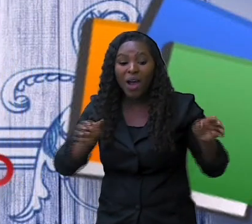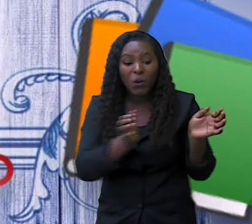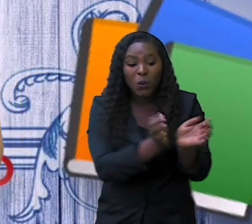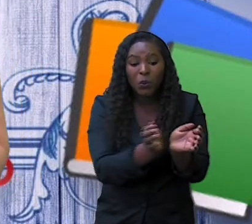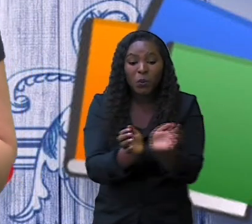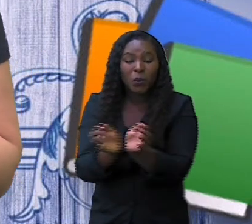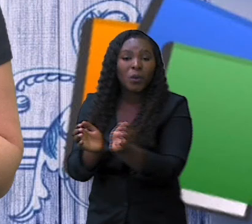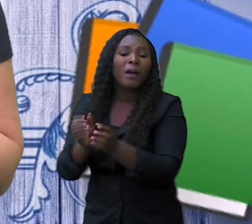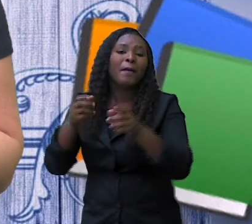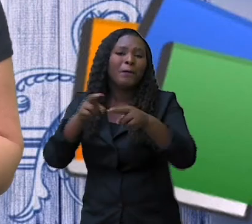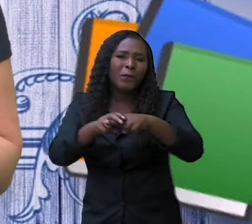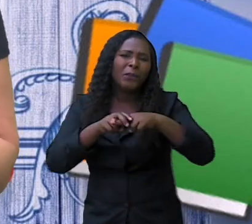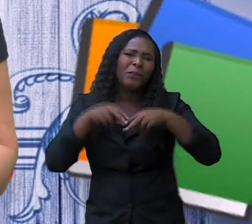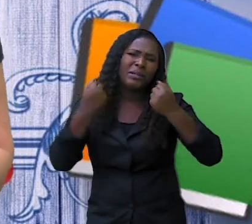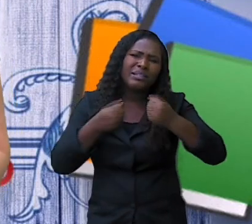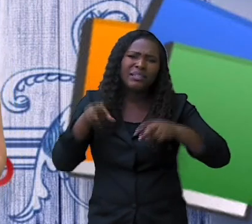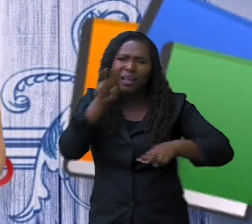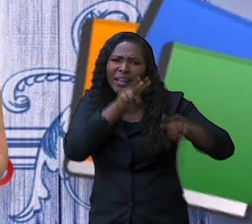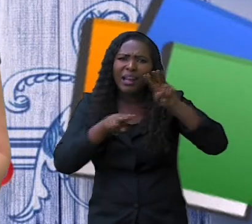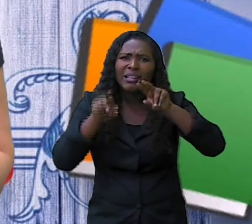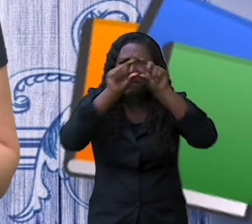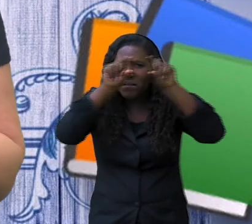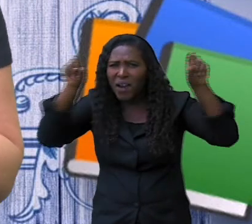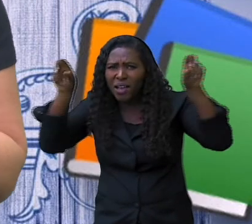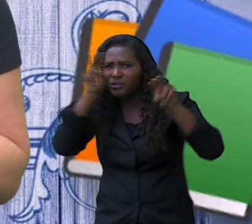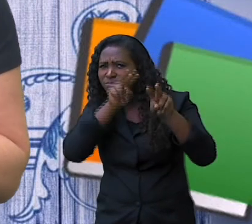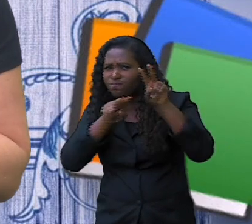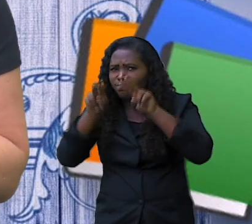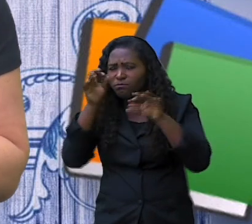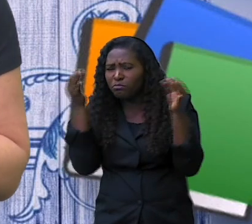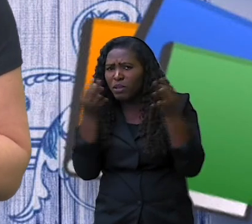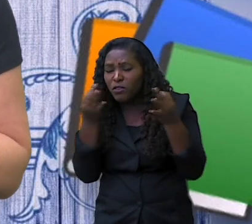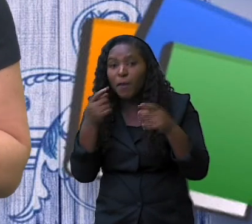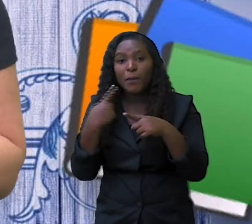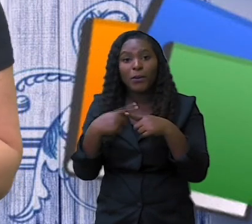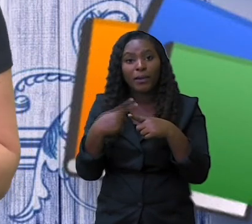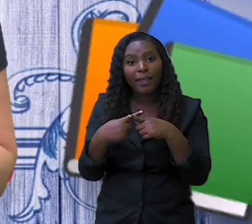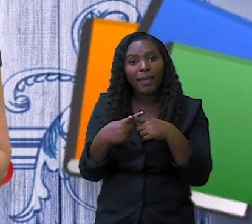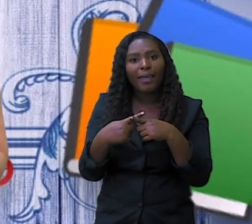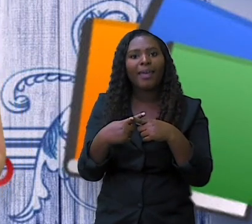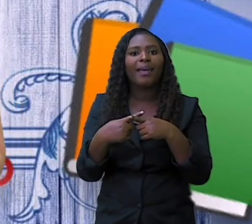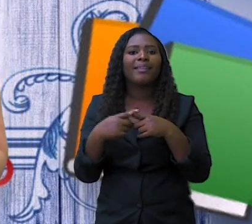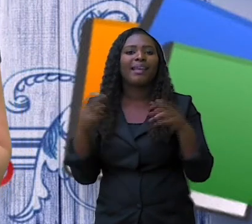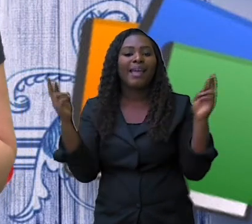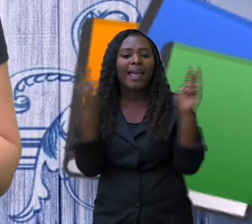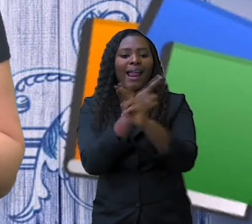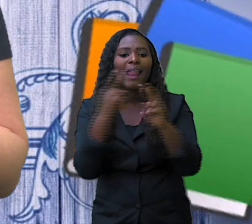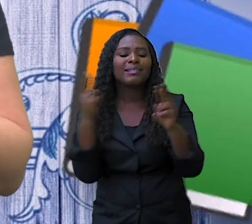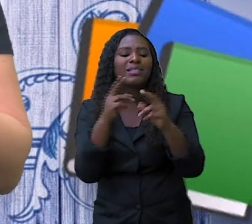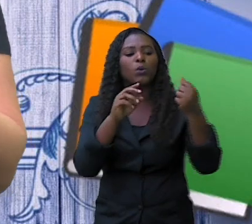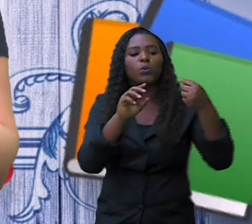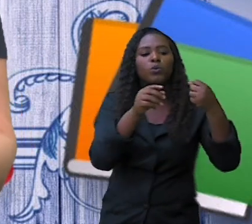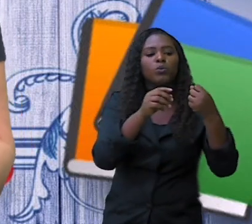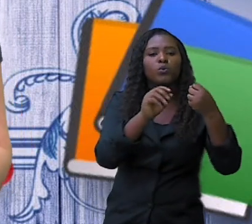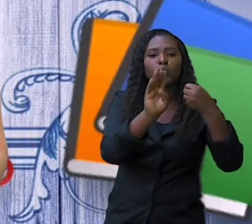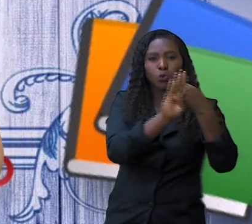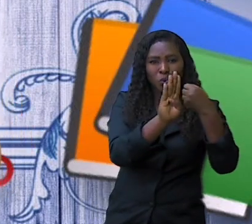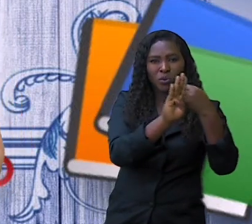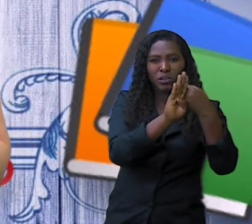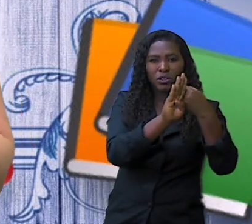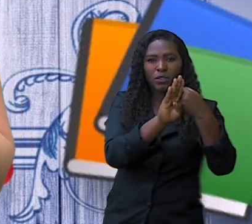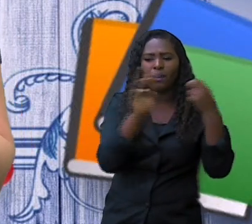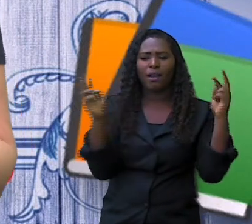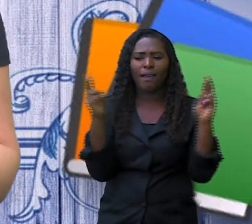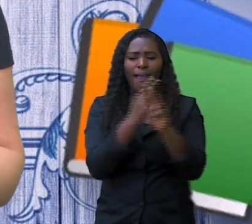sempre relacionar aí com os substantivos que ocupam essa posição de sujeito, né? E vai trazer uma relação, então,